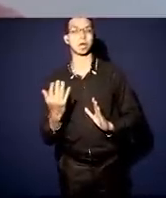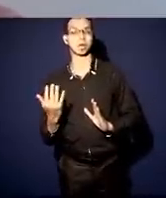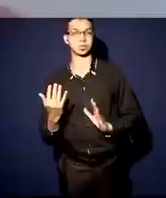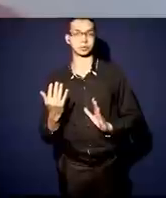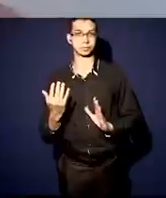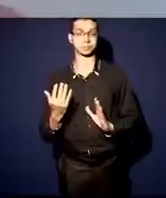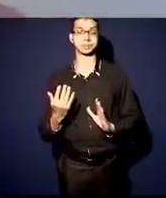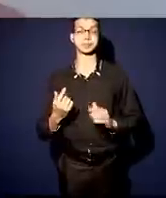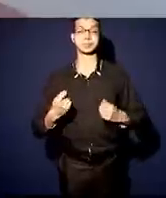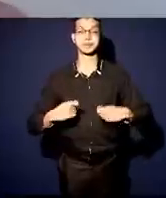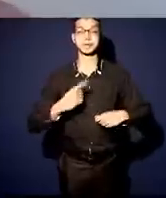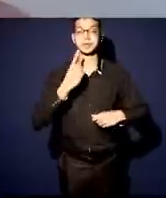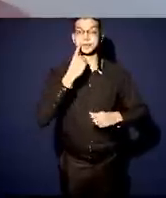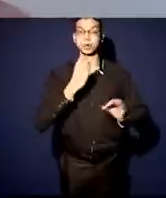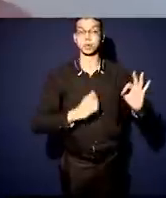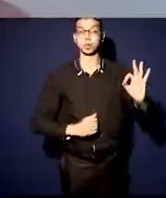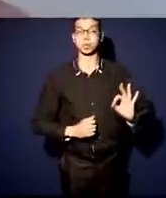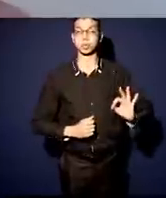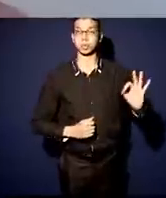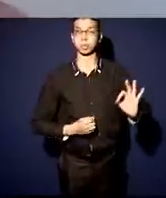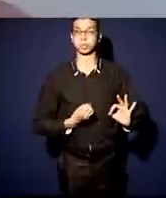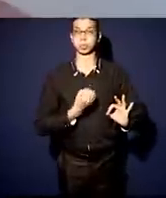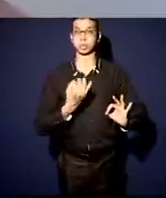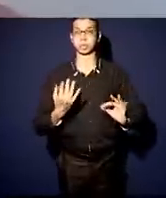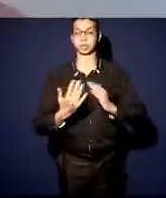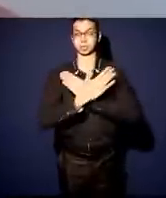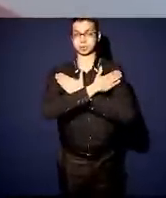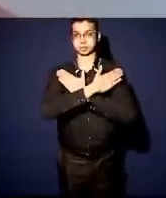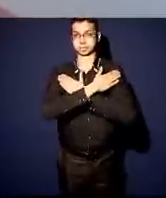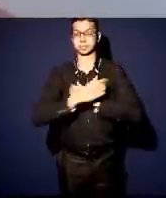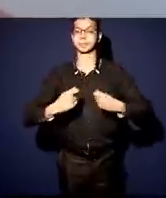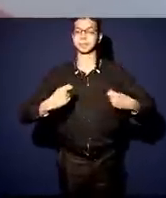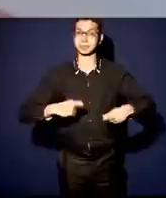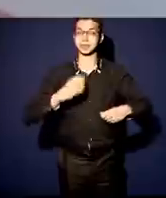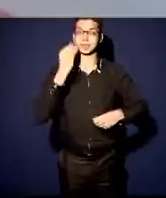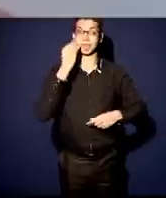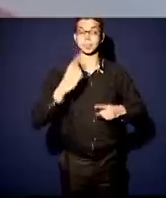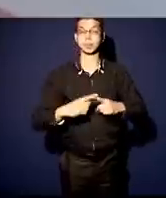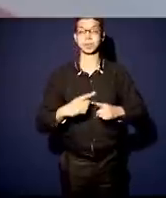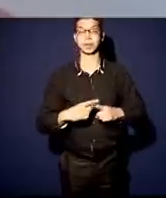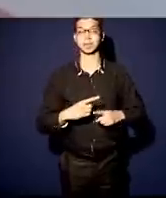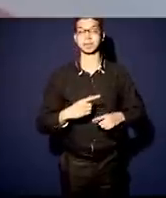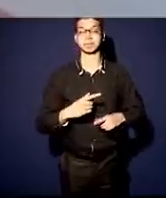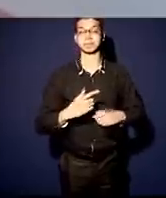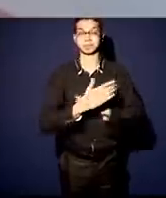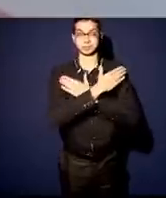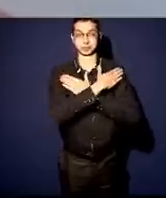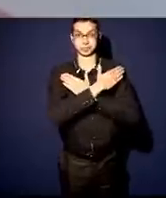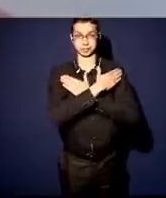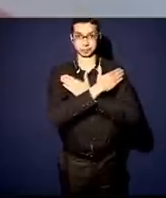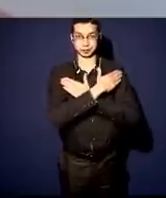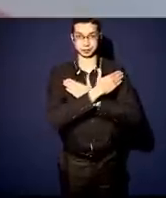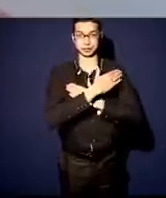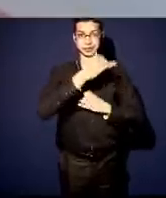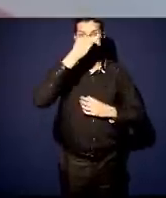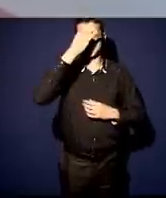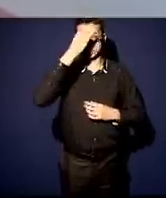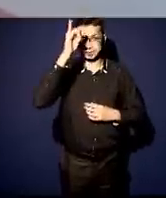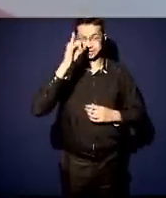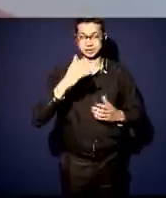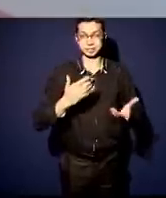taxa de desemprego ir para Y de qualquer maneira, senão a inflação não vai cair. Eu acho que a gente não vai